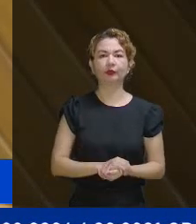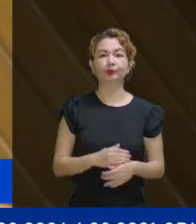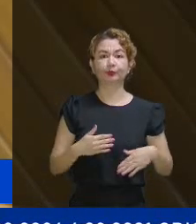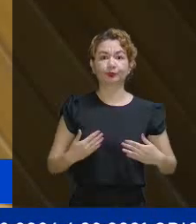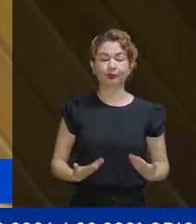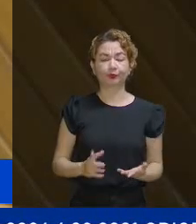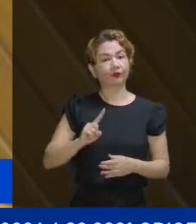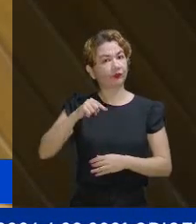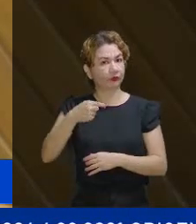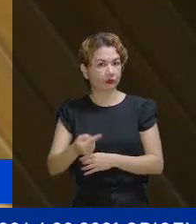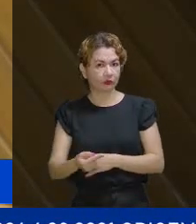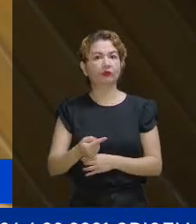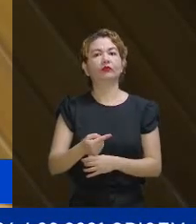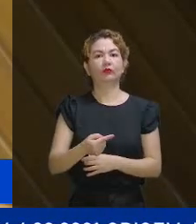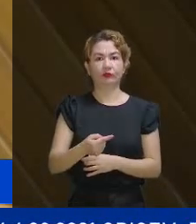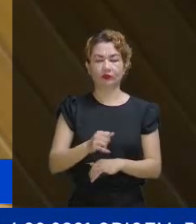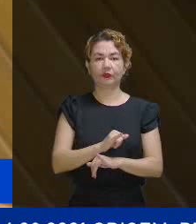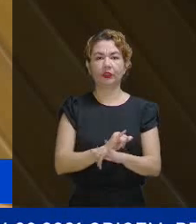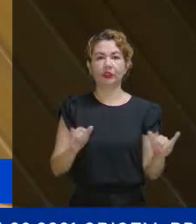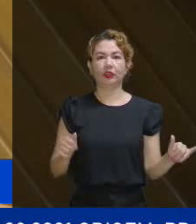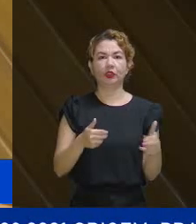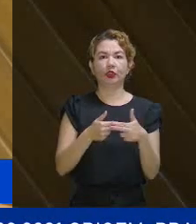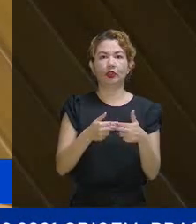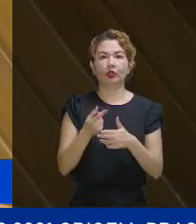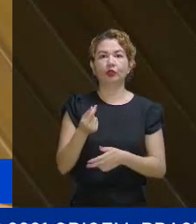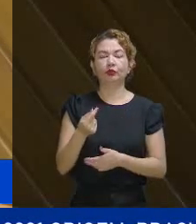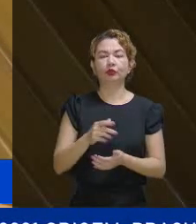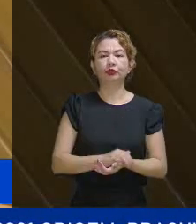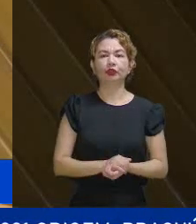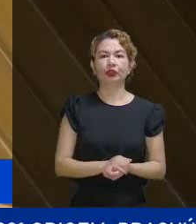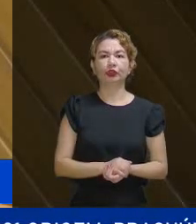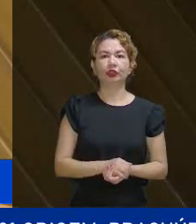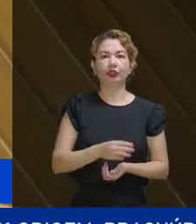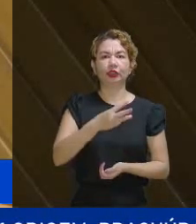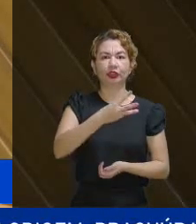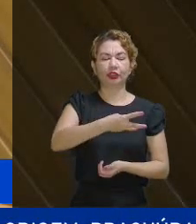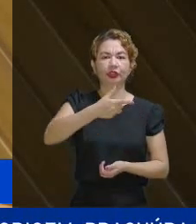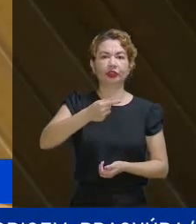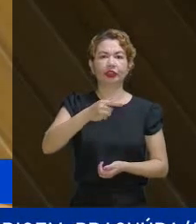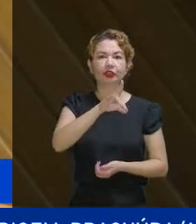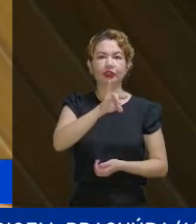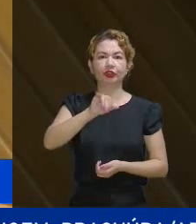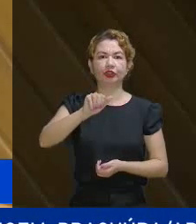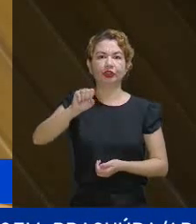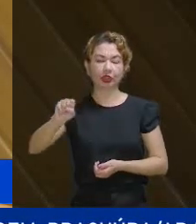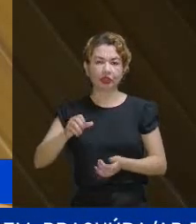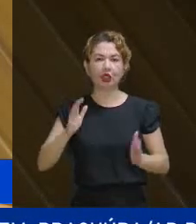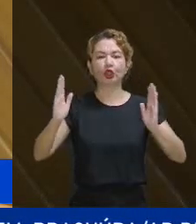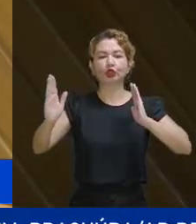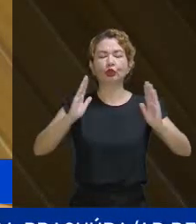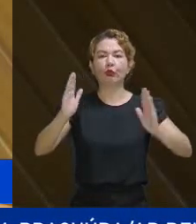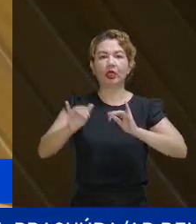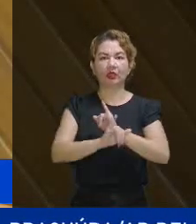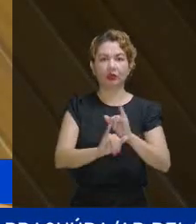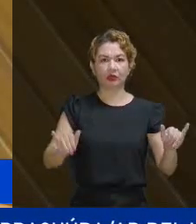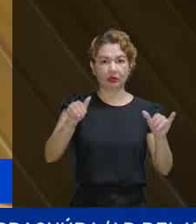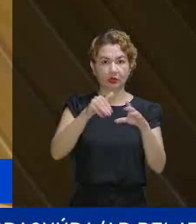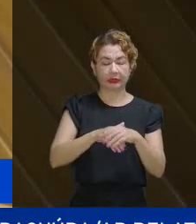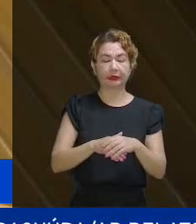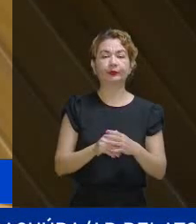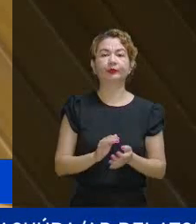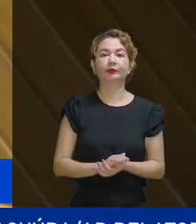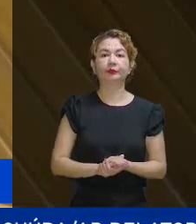que, posteriormente, indicou que o gasto correspondia a 37 dias do período de campanha, o que, em